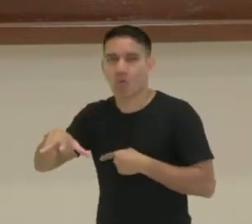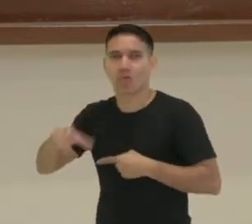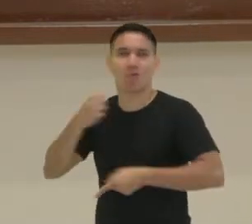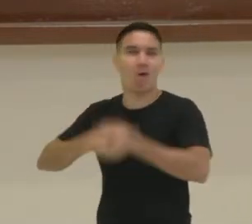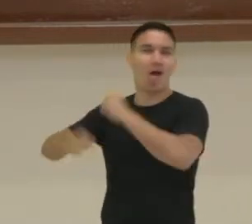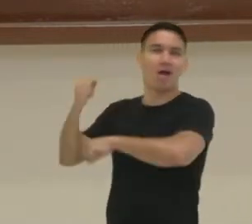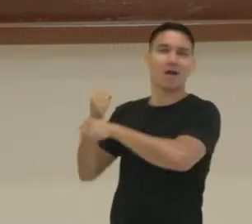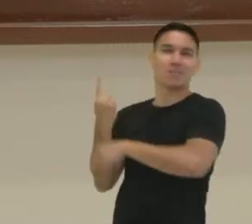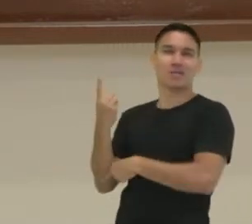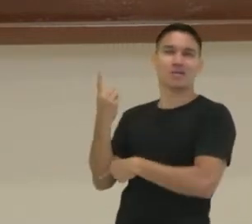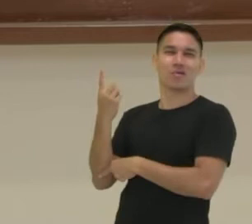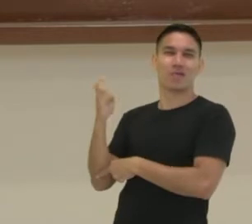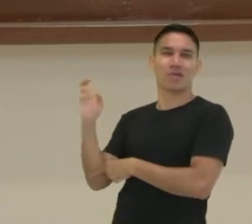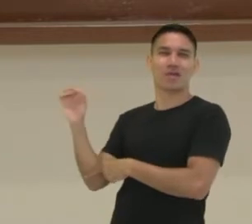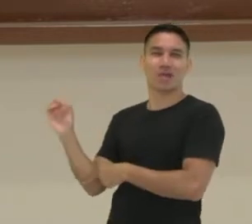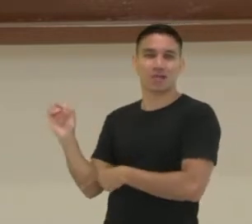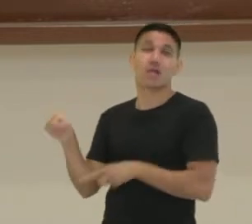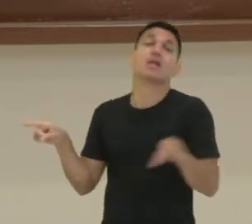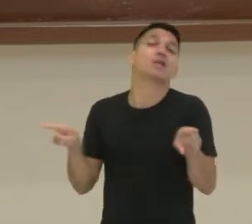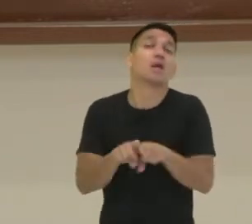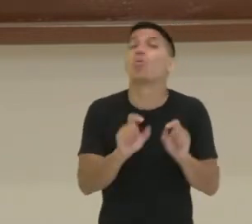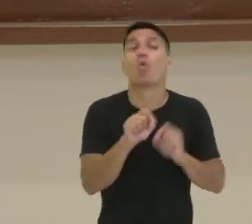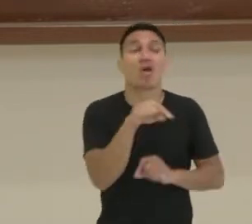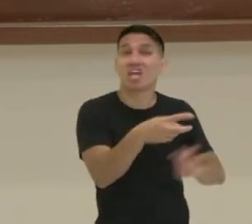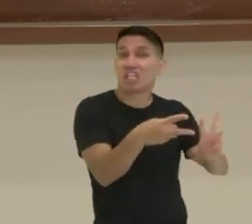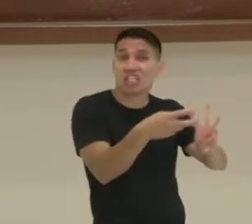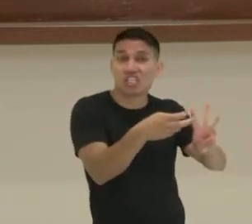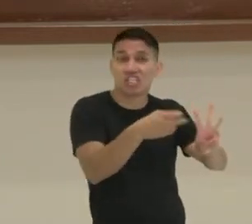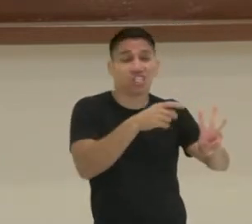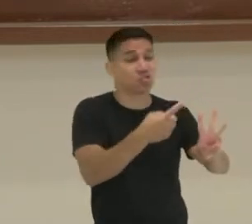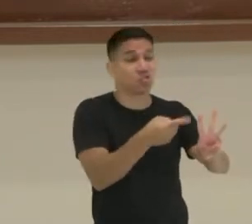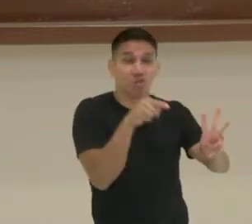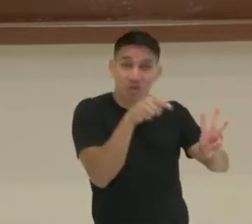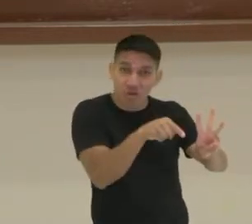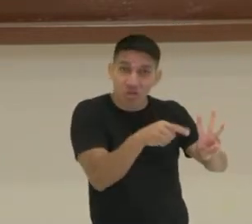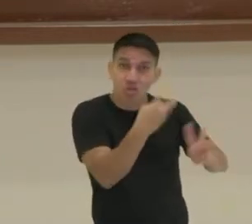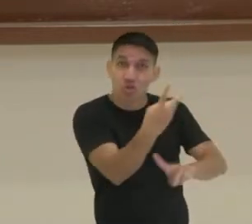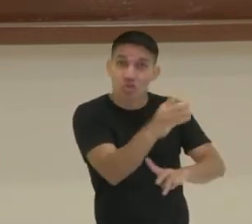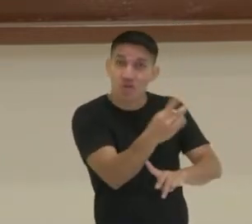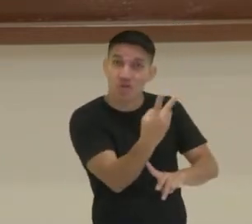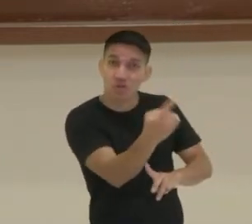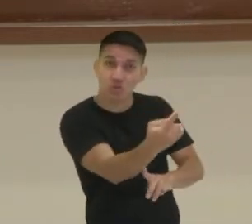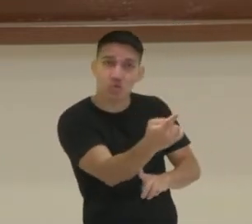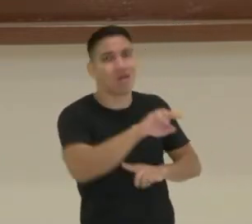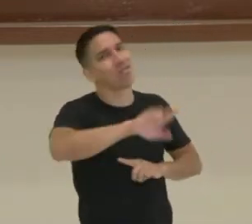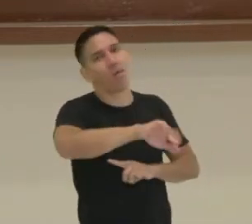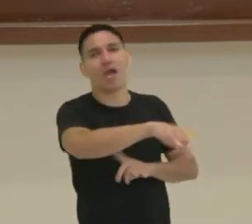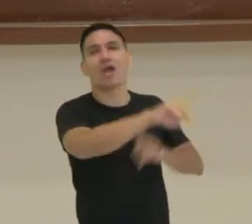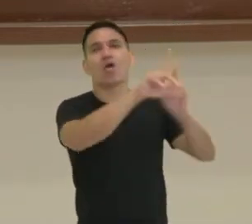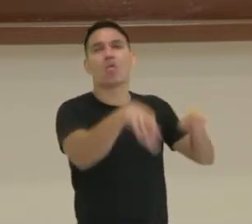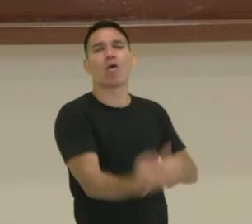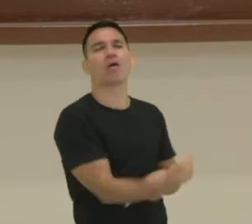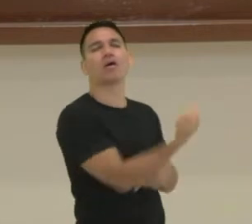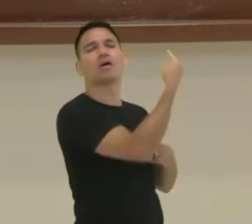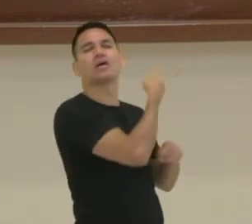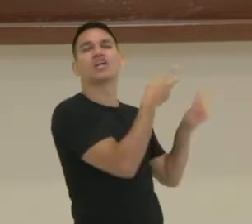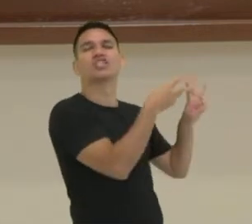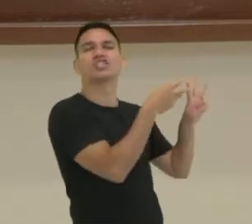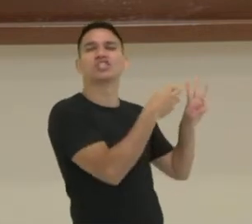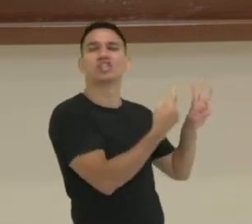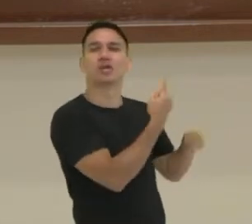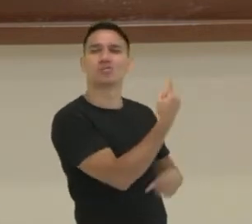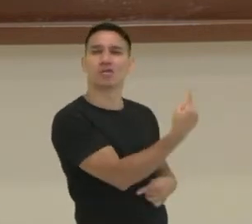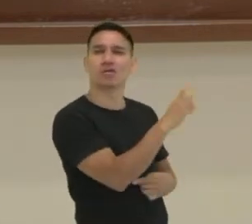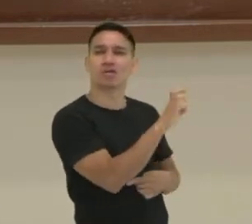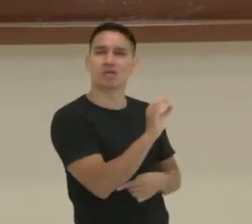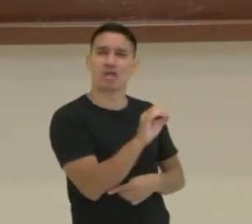de 2021 também não é igual ao índio de 1500. E muitas vezes nós temos um preconceito contra os